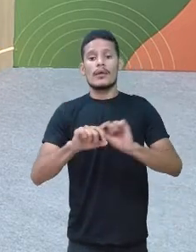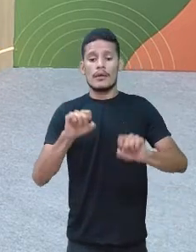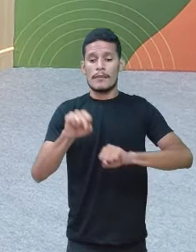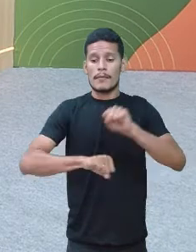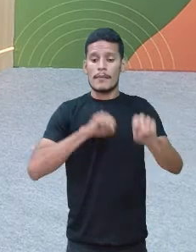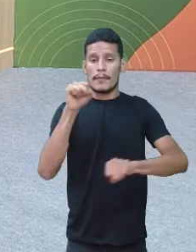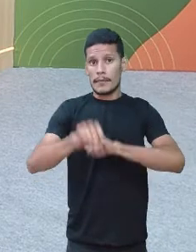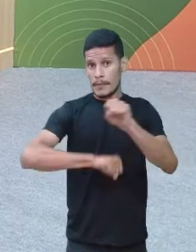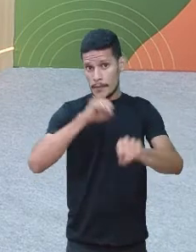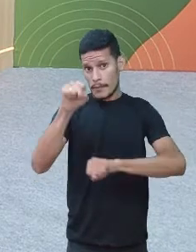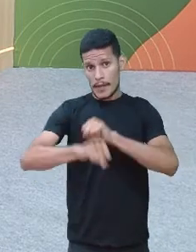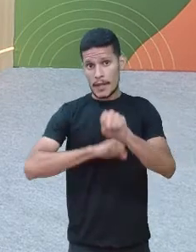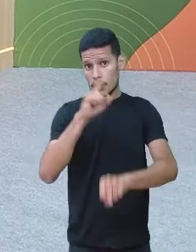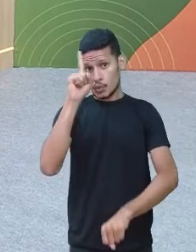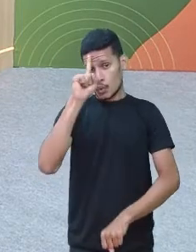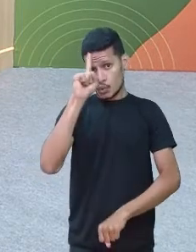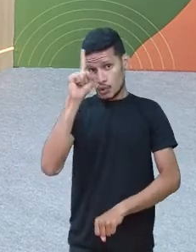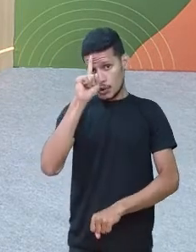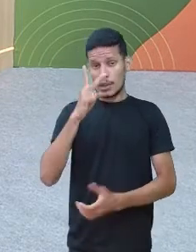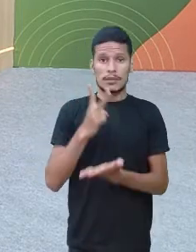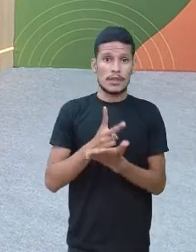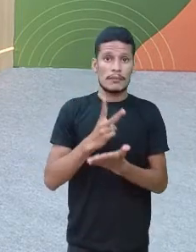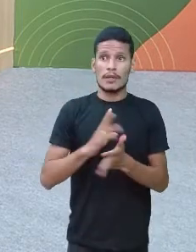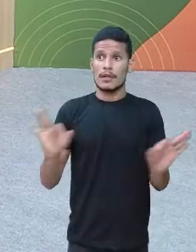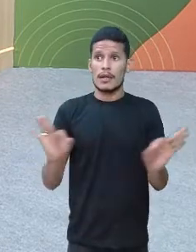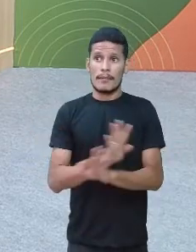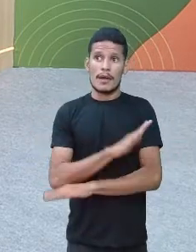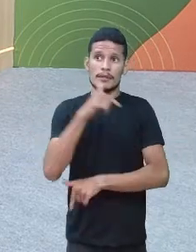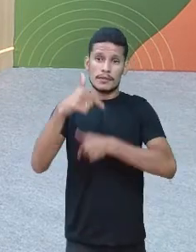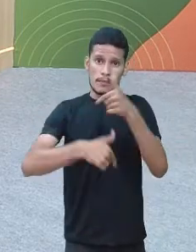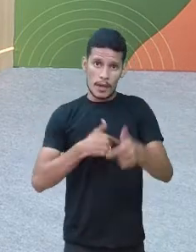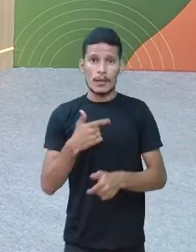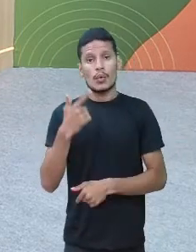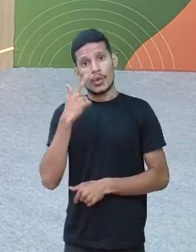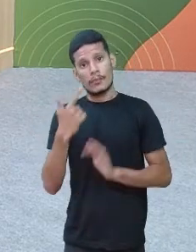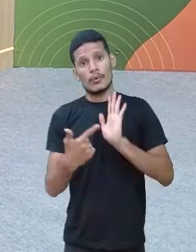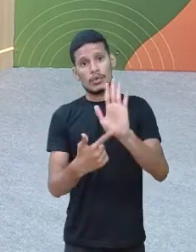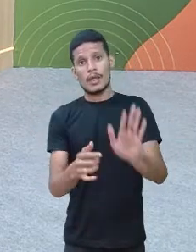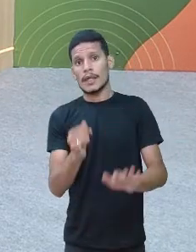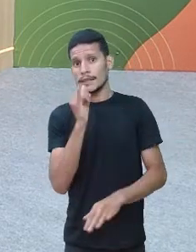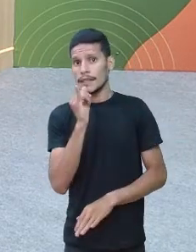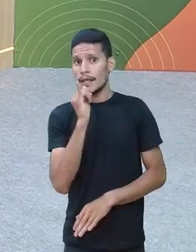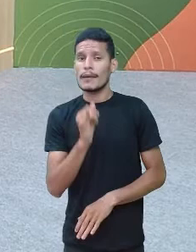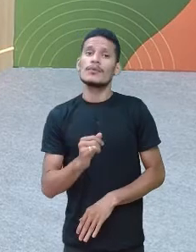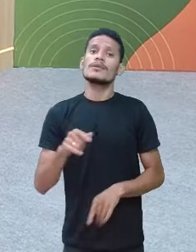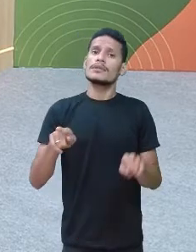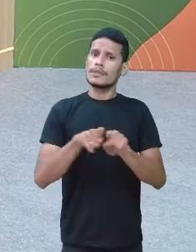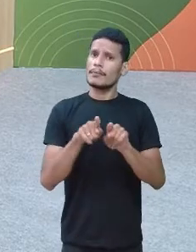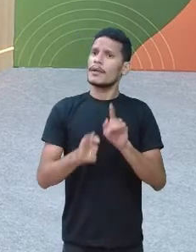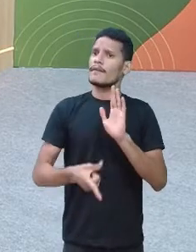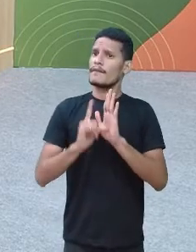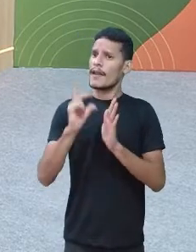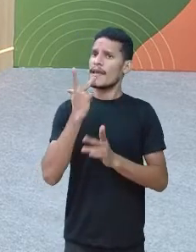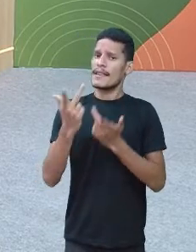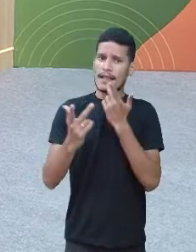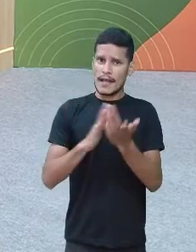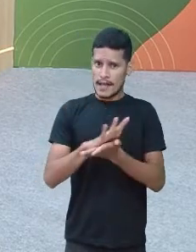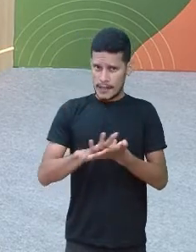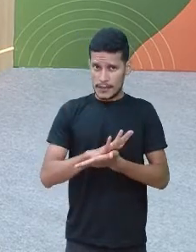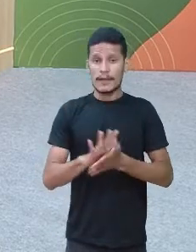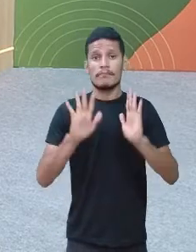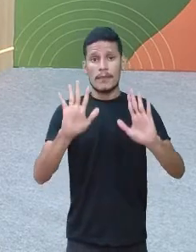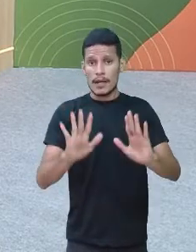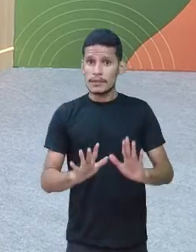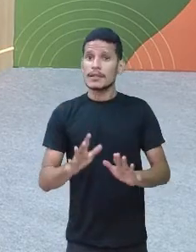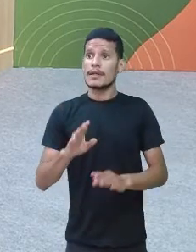por exemplo, todos os dias depois do trabalho. Né? Eu coloquei o exemplo e não coloquei o que era antes. Mas aí explicando, Bia e Billy,